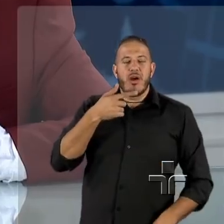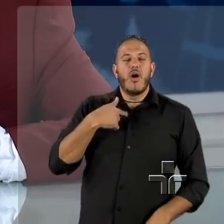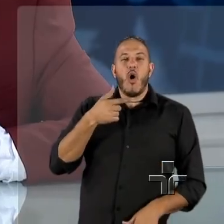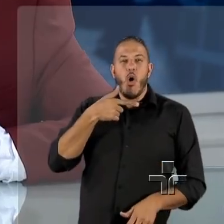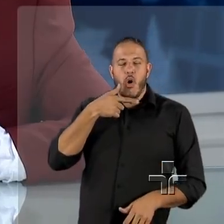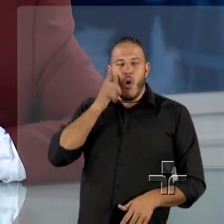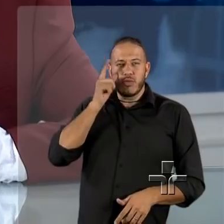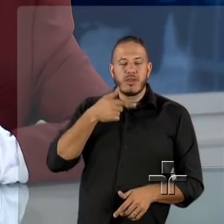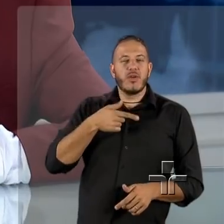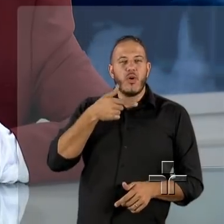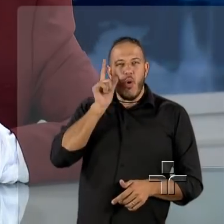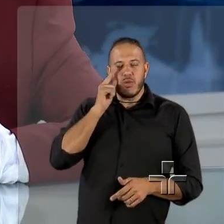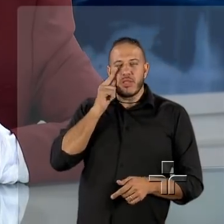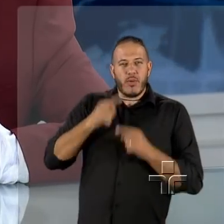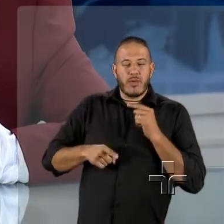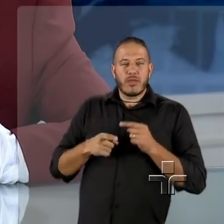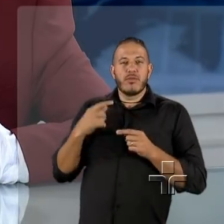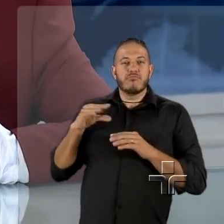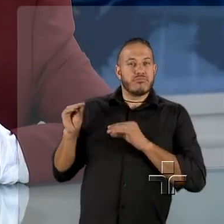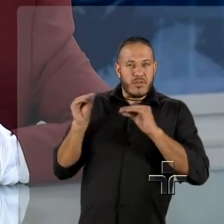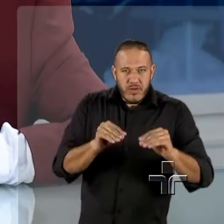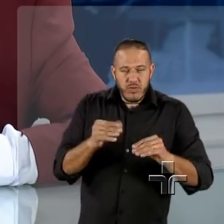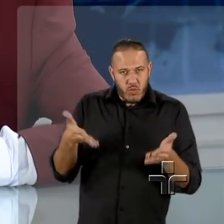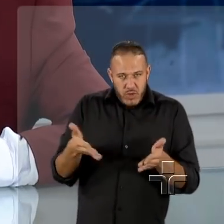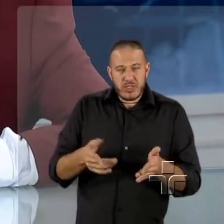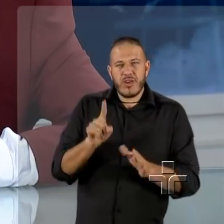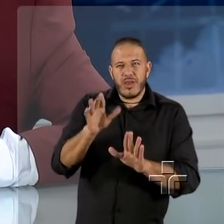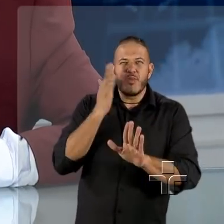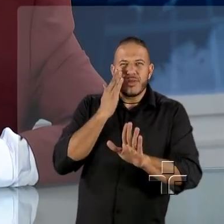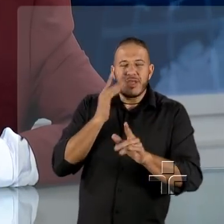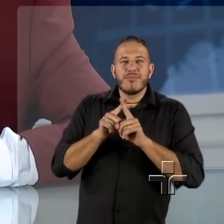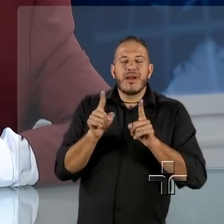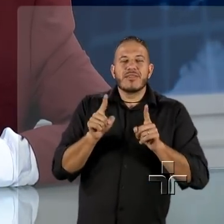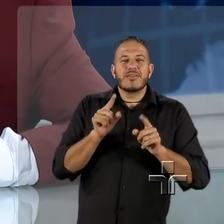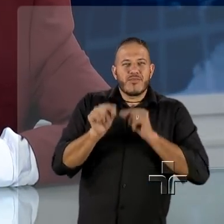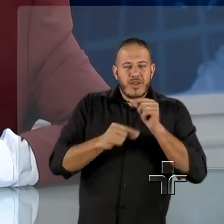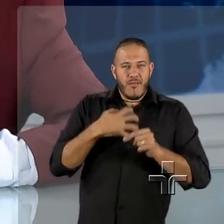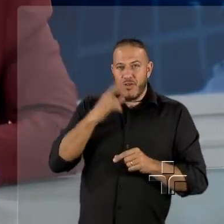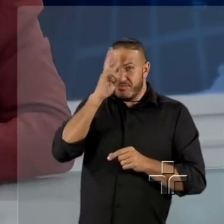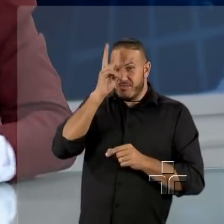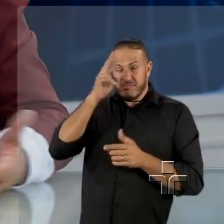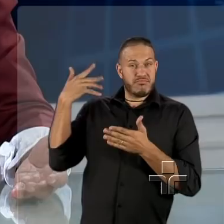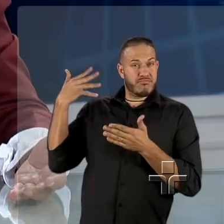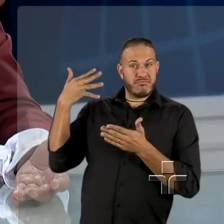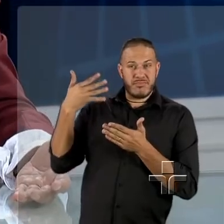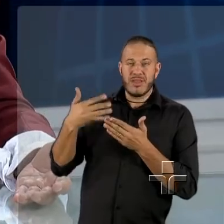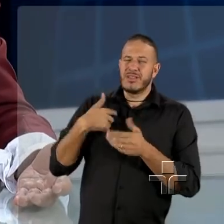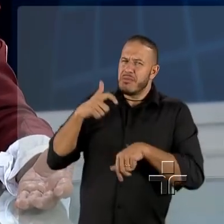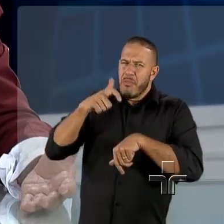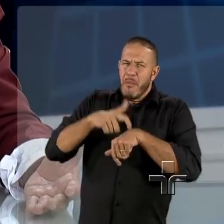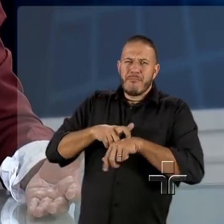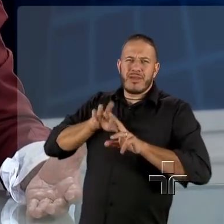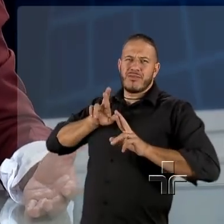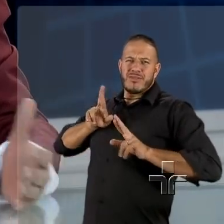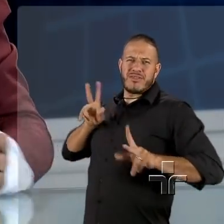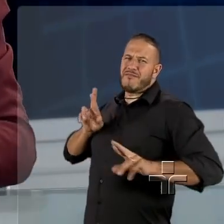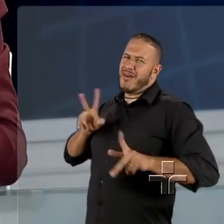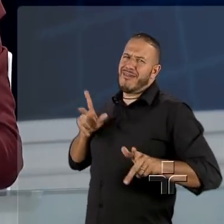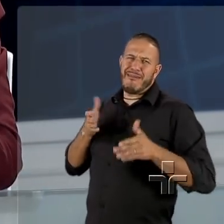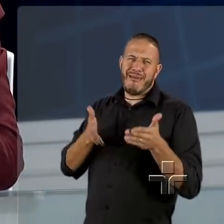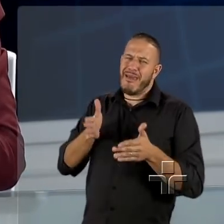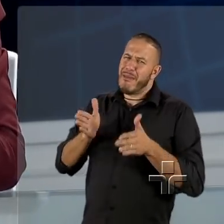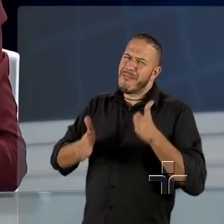econômica do governo de Nicolás Maduro. O primeiro destino desses refugiados costuma ser Roraima. A situação